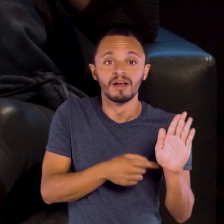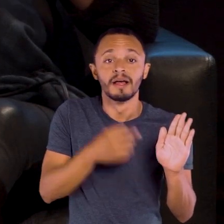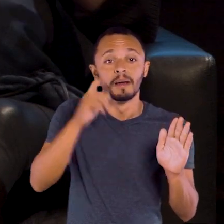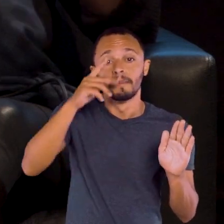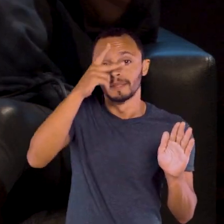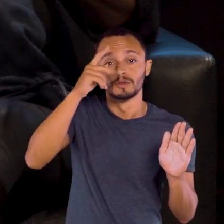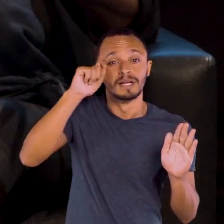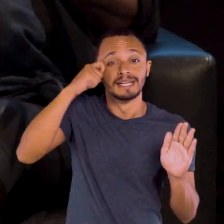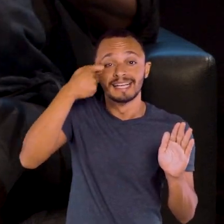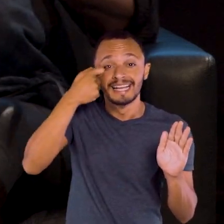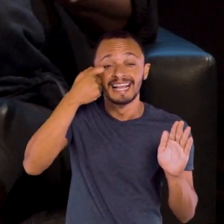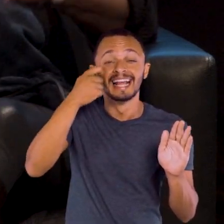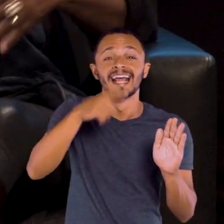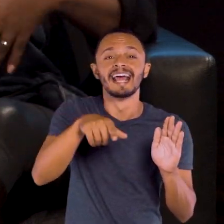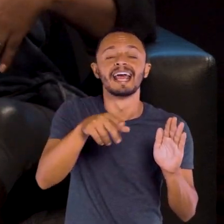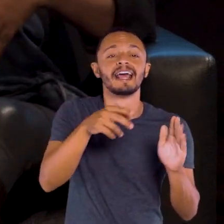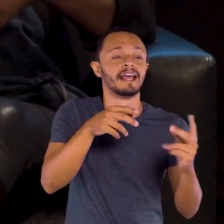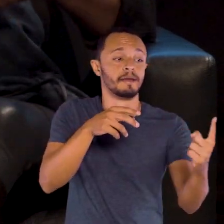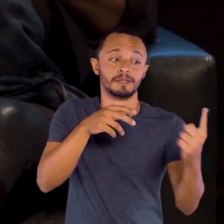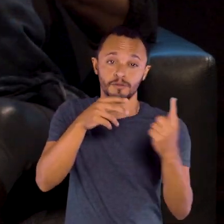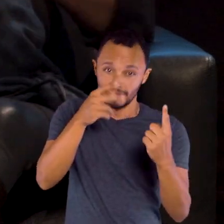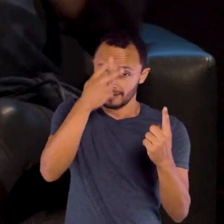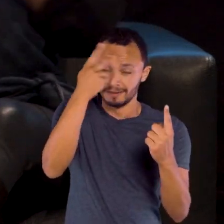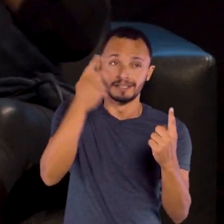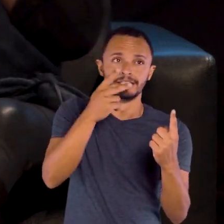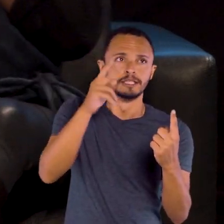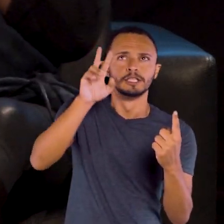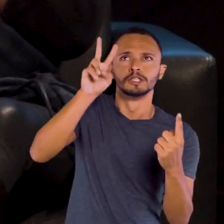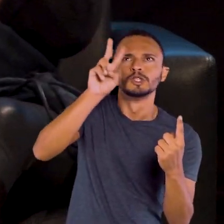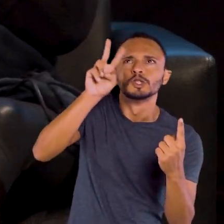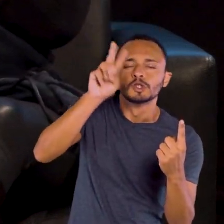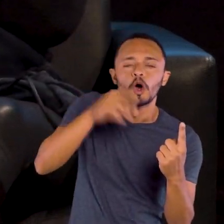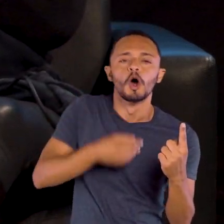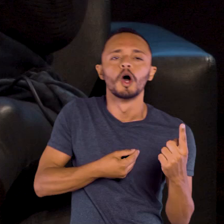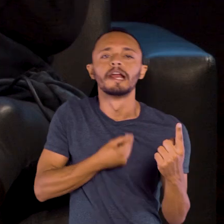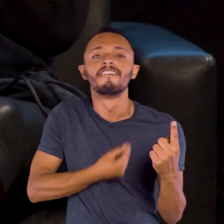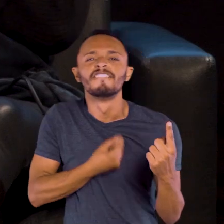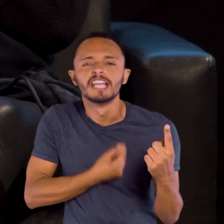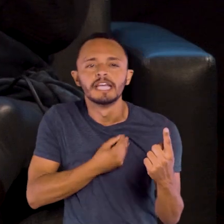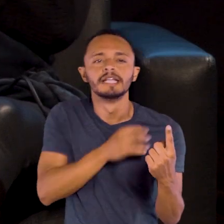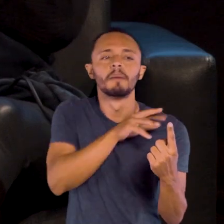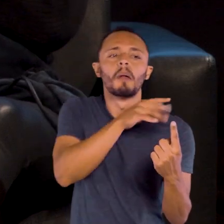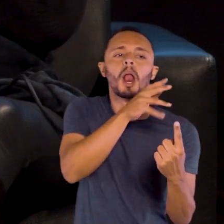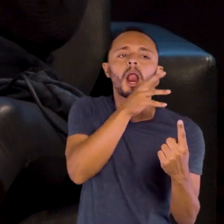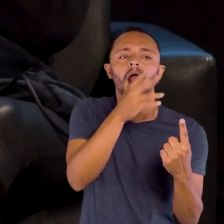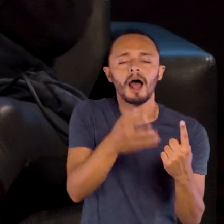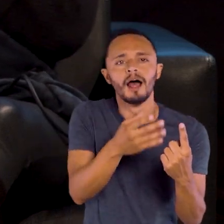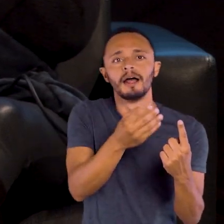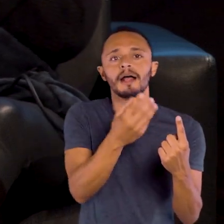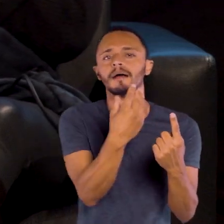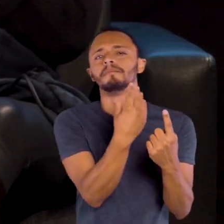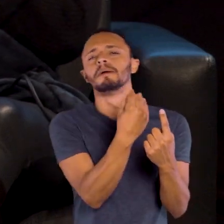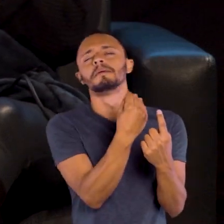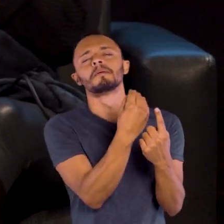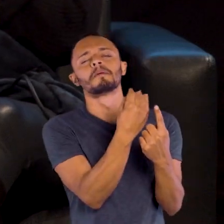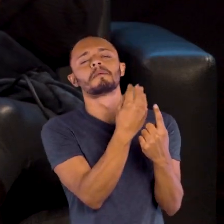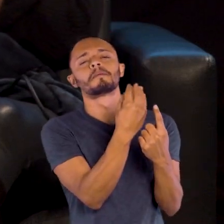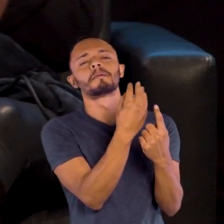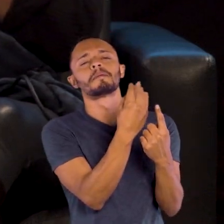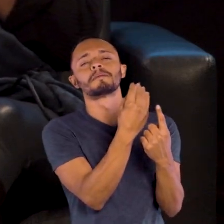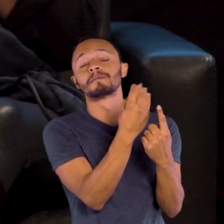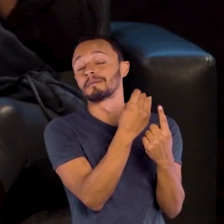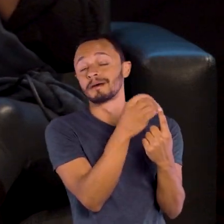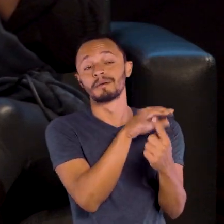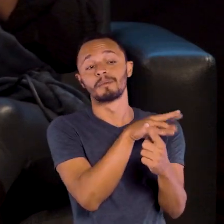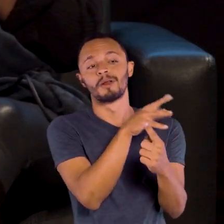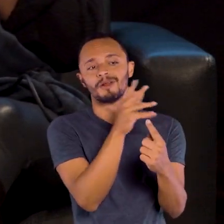Nada Digo de Ti, que em Ti Não Veja, e Solitária. É necessário. Aqui não tem o Crime do Cais Valongo, mas tem um outro da Malê,